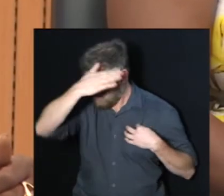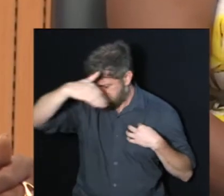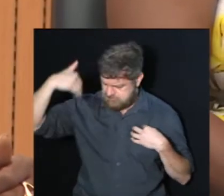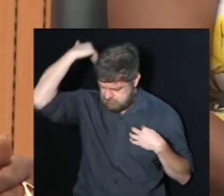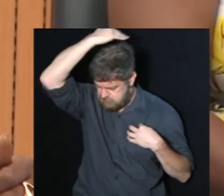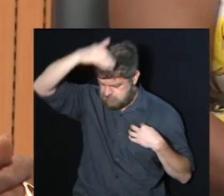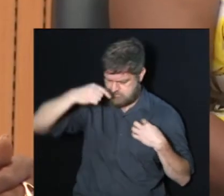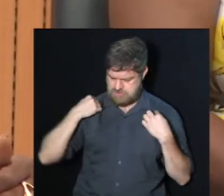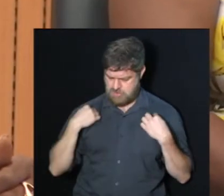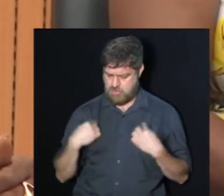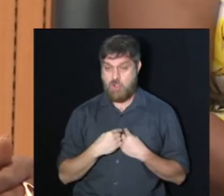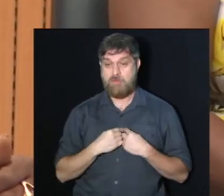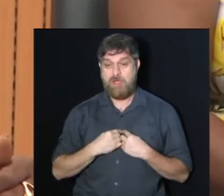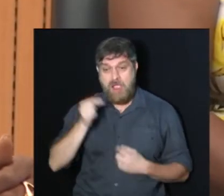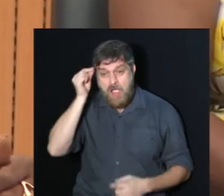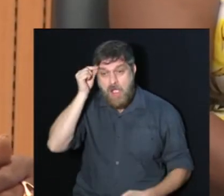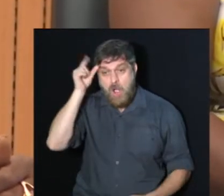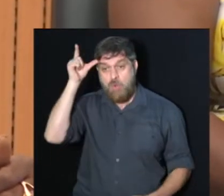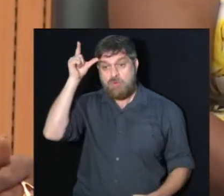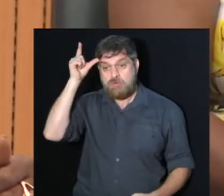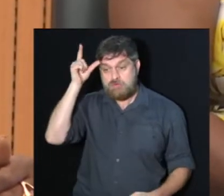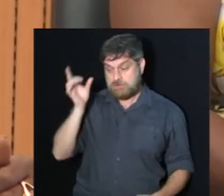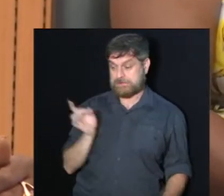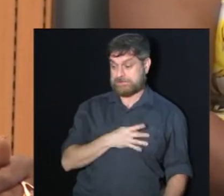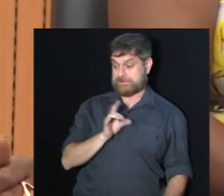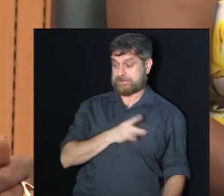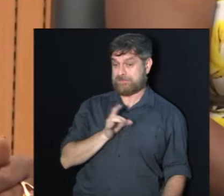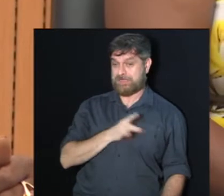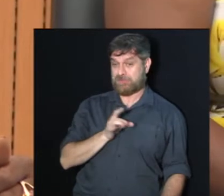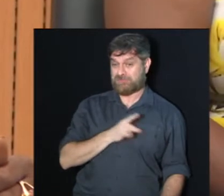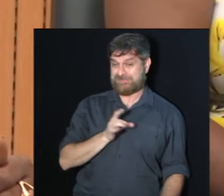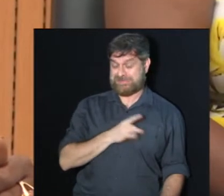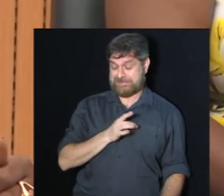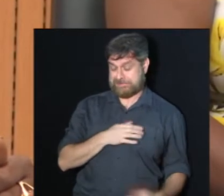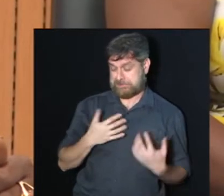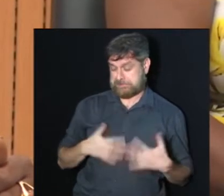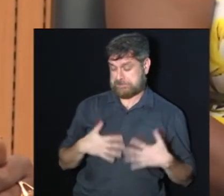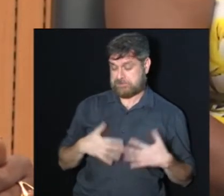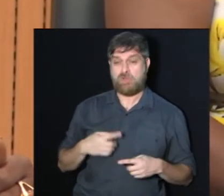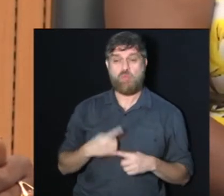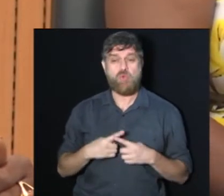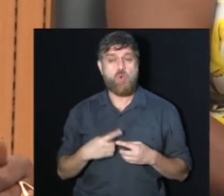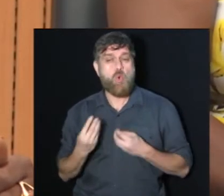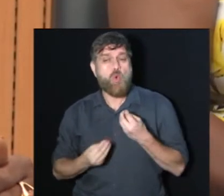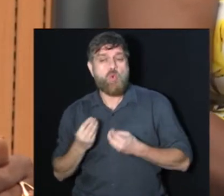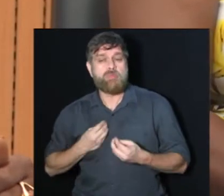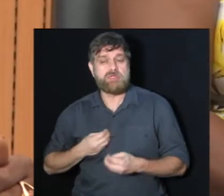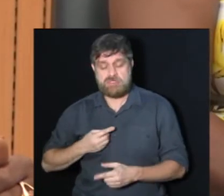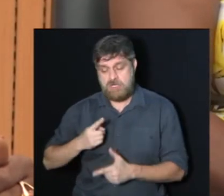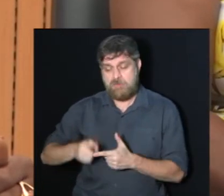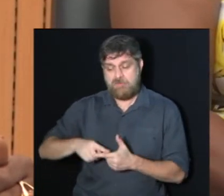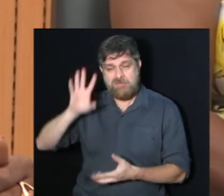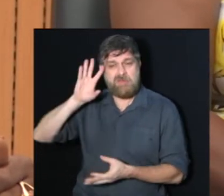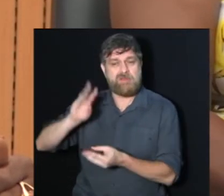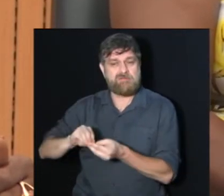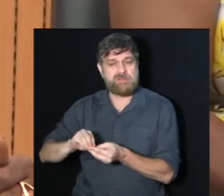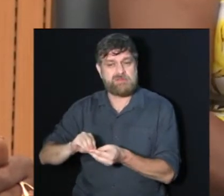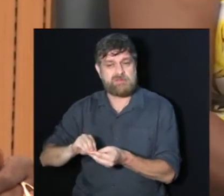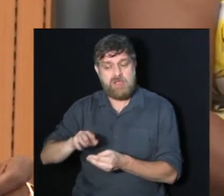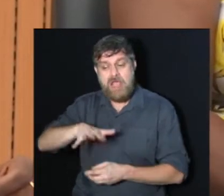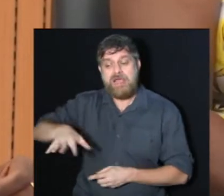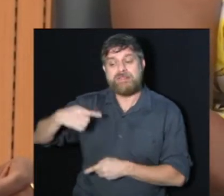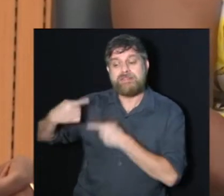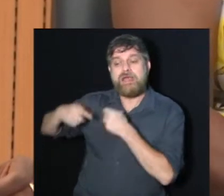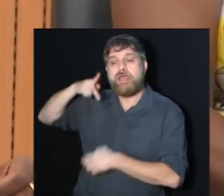Mas a cultura, não, ele tem medo. E, a partir daí, como é que nós vamos resolver isso na questão